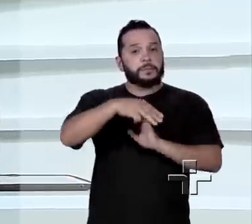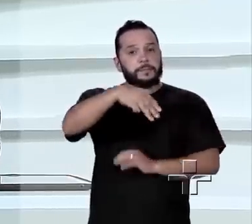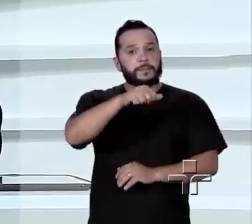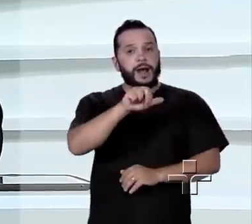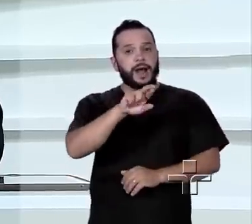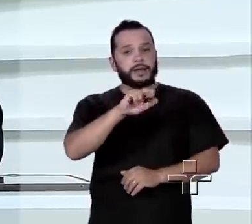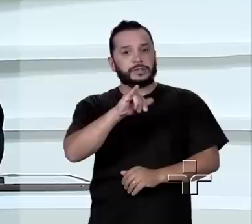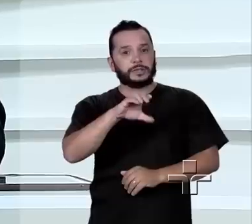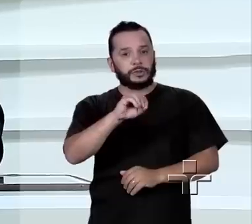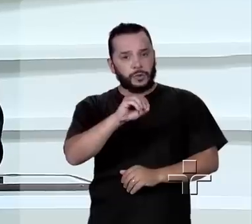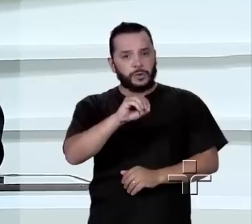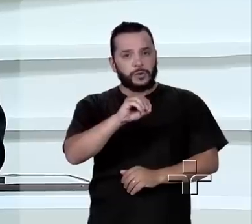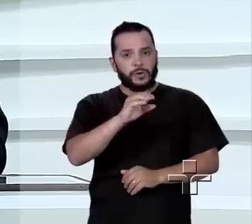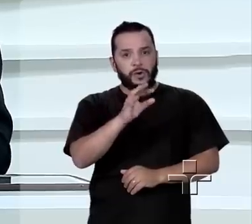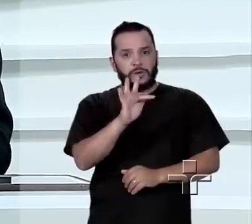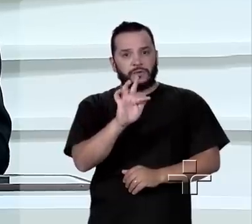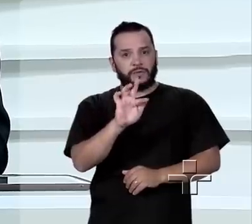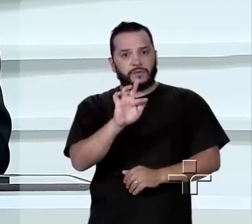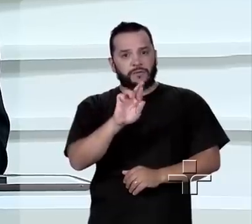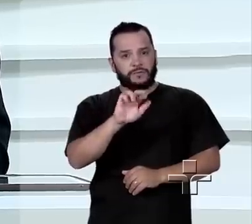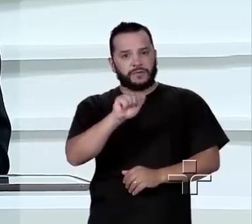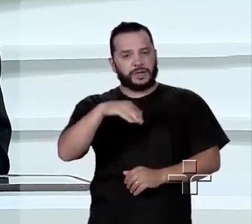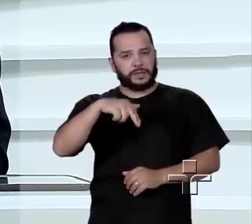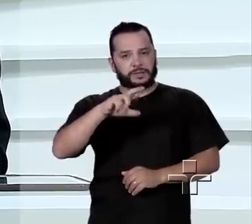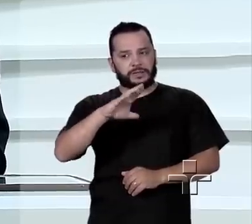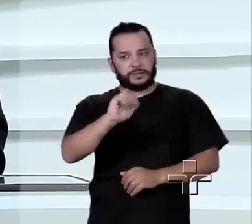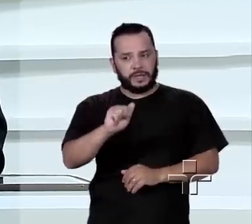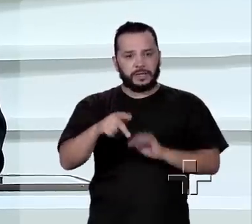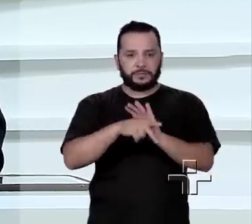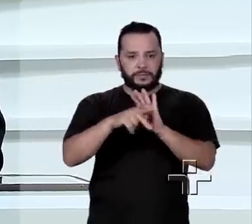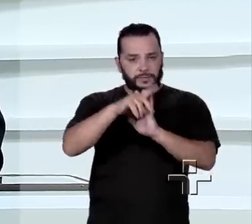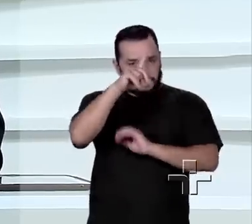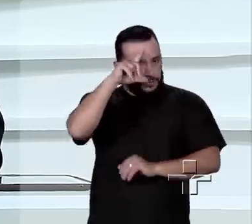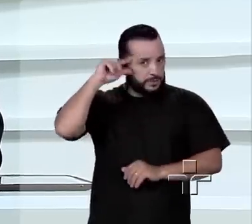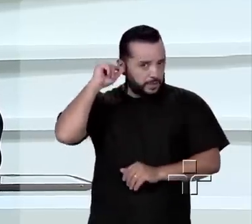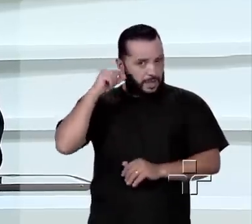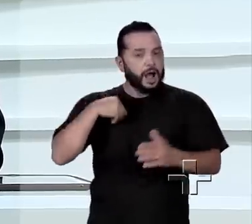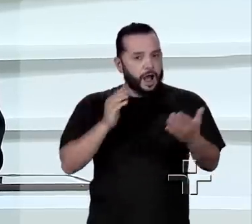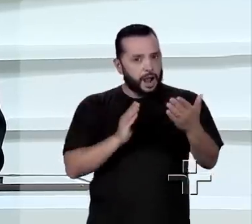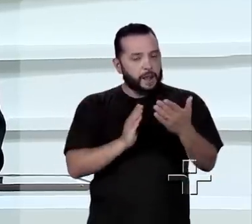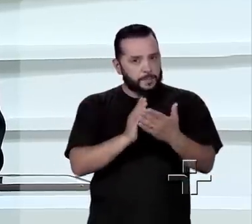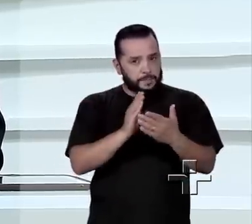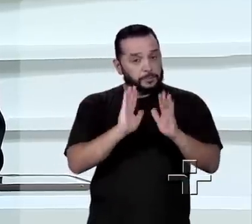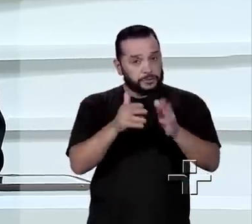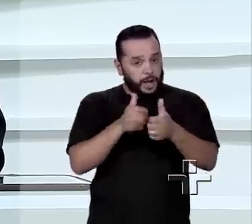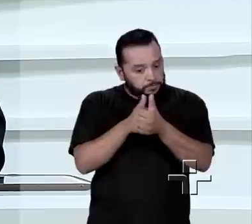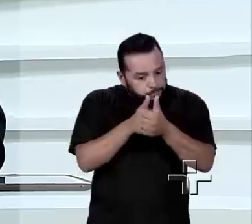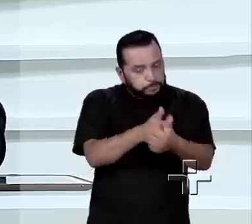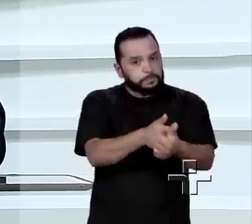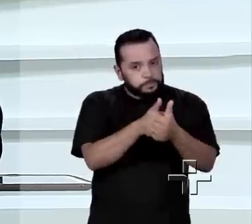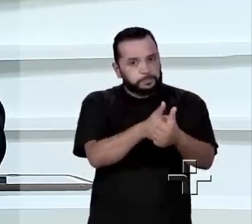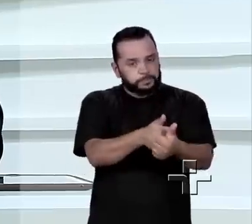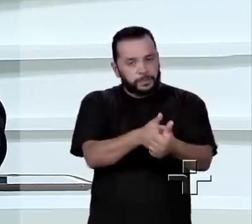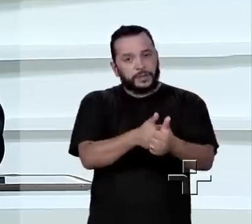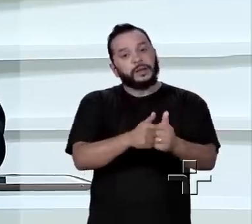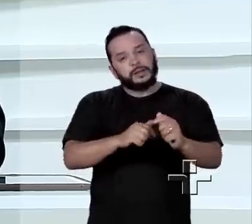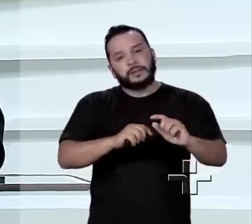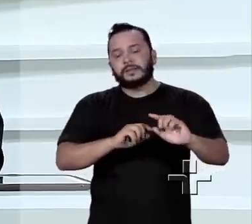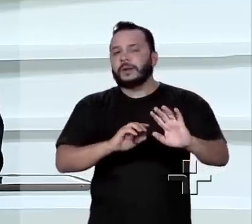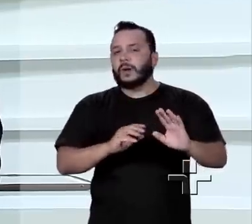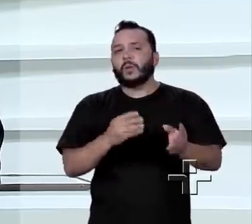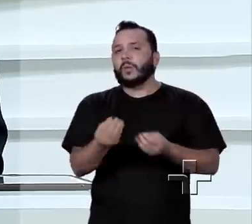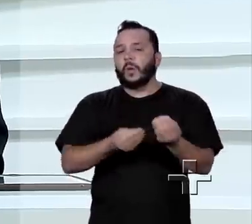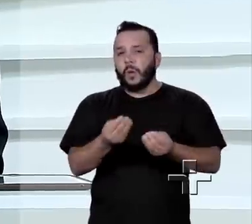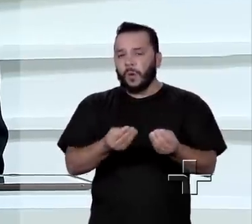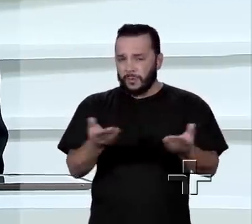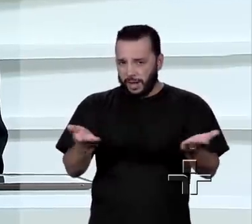e não era exatamente essa a ideia, eu acho, do presidente eleito. Como estão suas